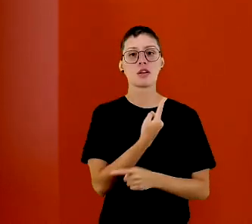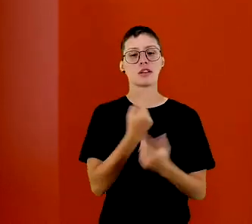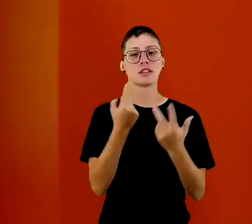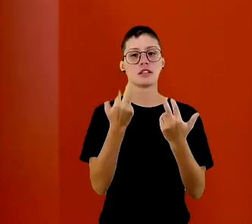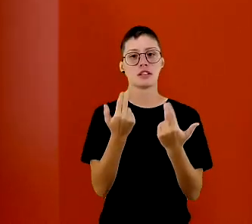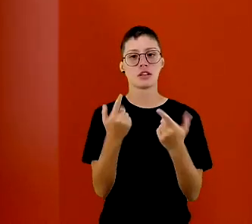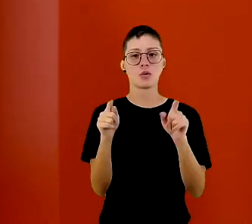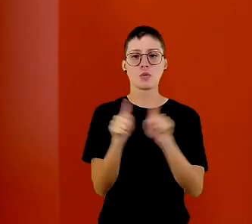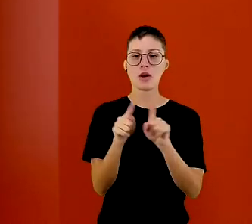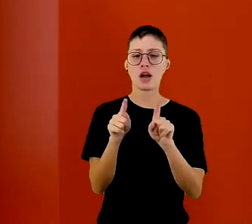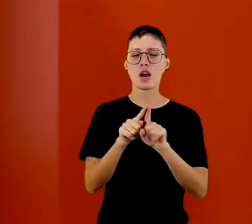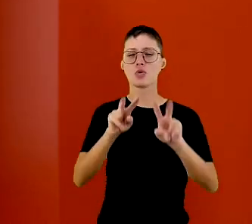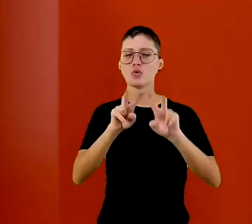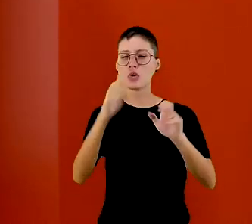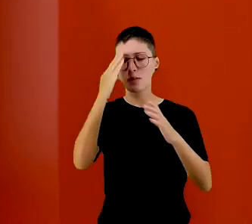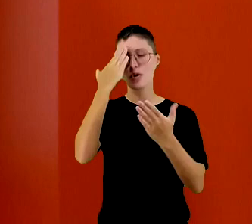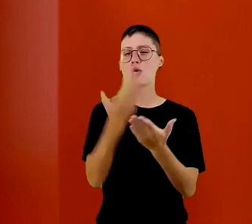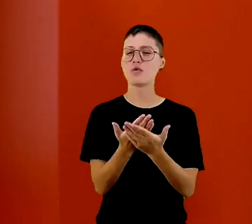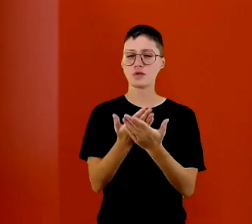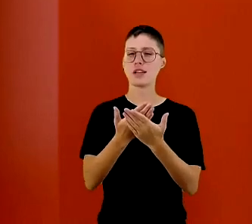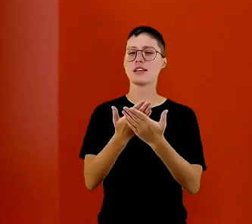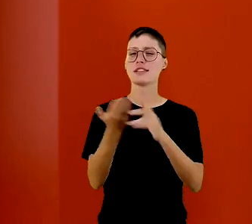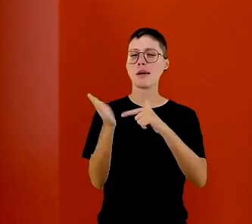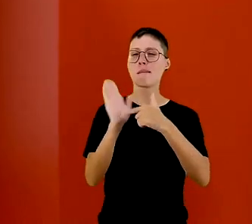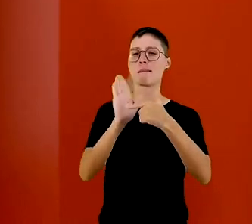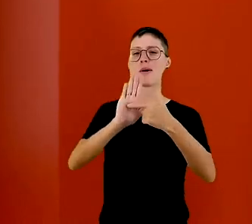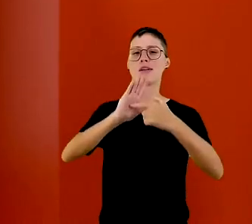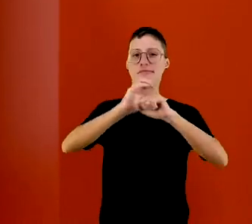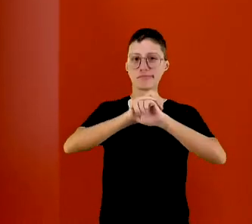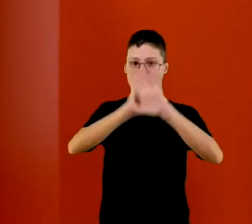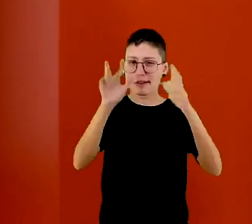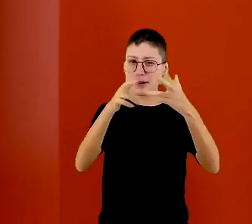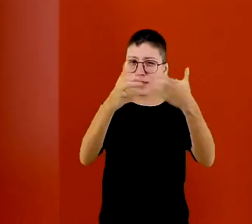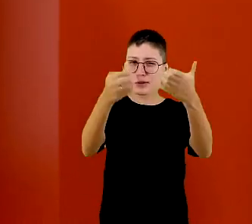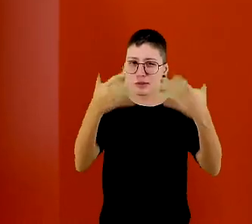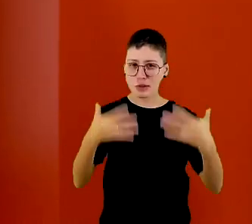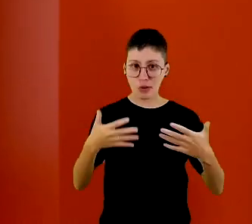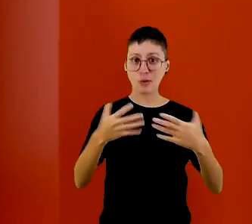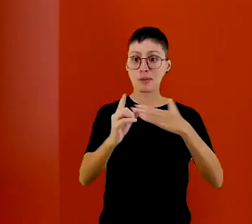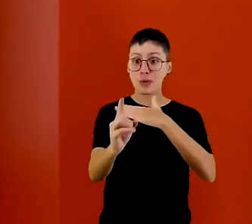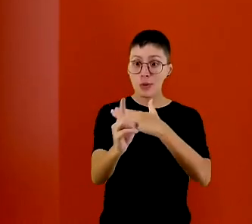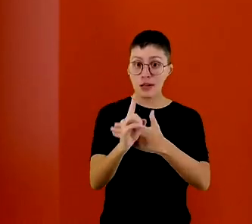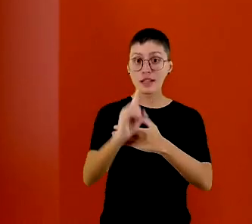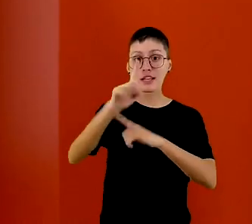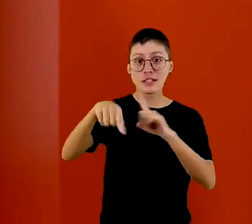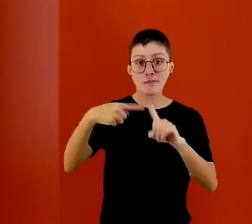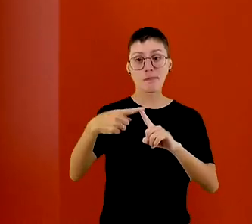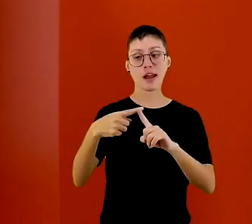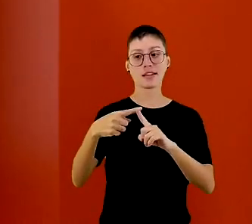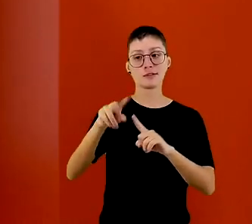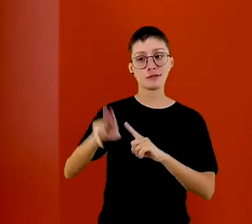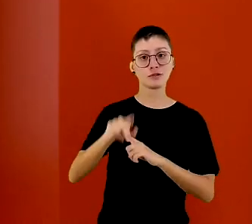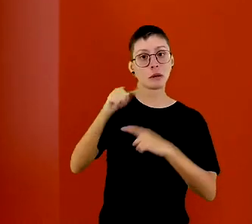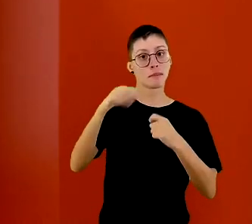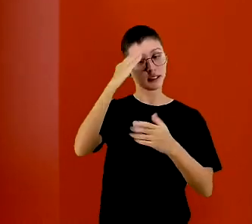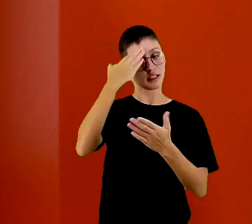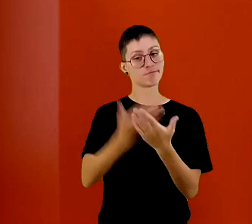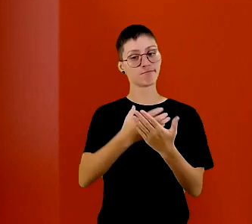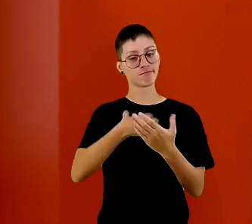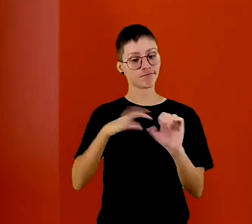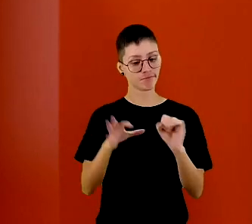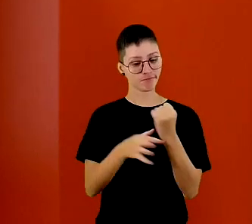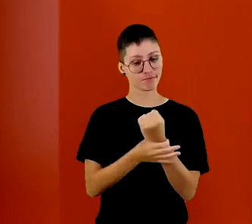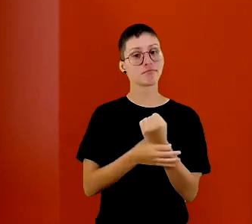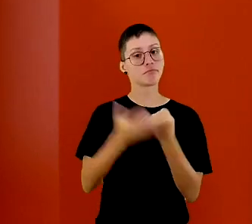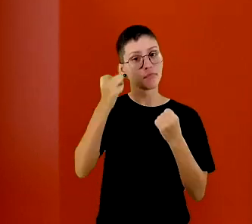da confiança, da transparência, como vocês falaram. O cliente, o consumidor, ele tem que ter confiança para, de fato, depositar ali os dados,